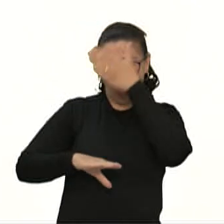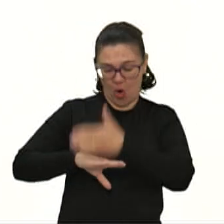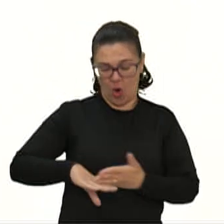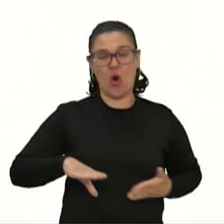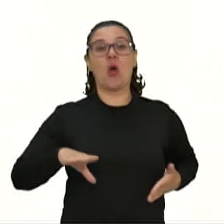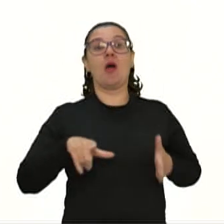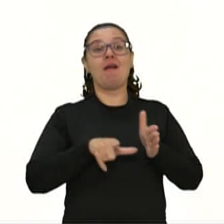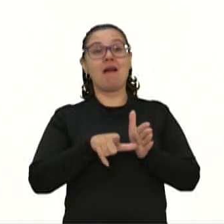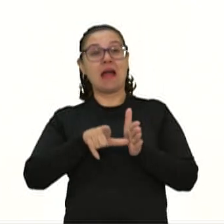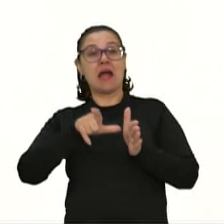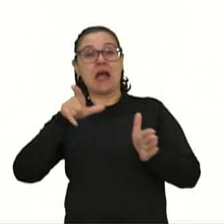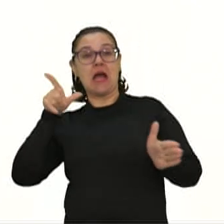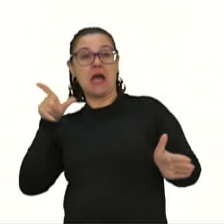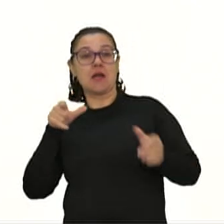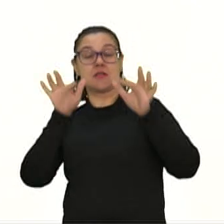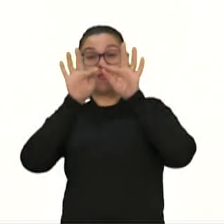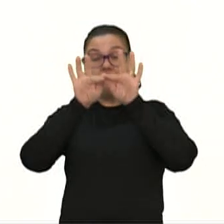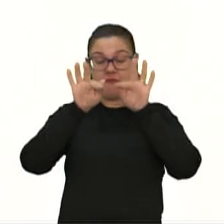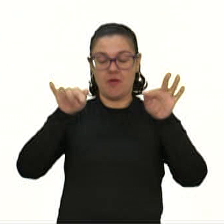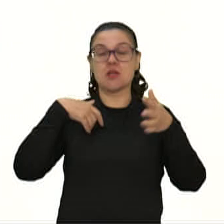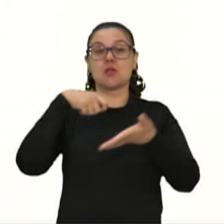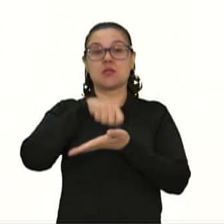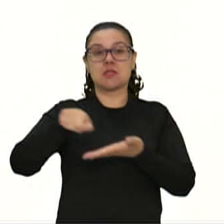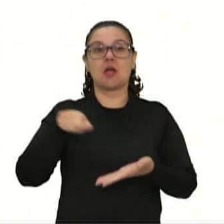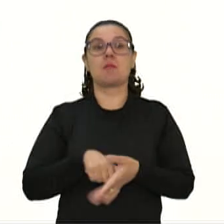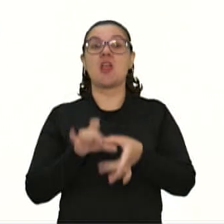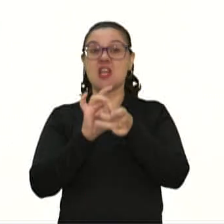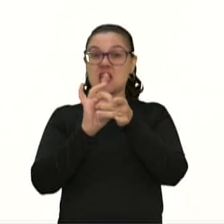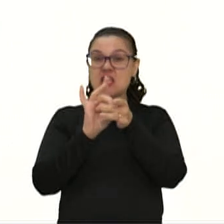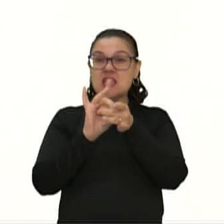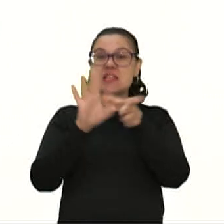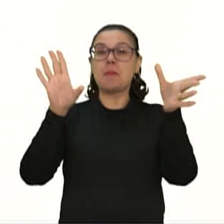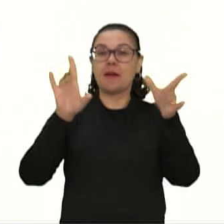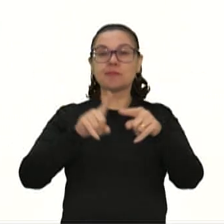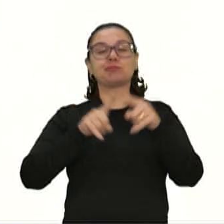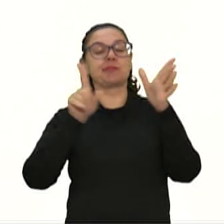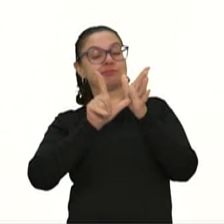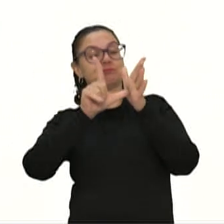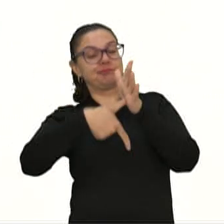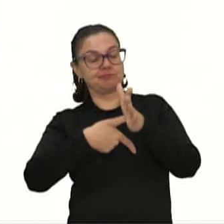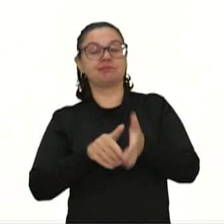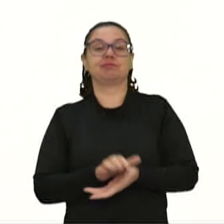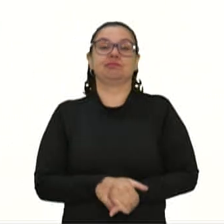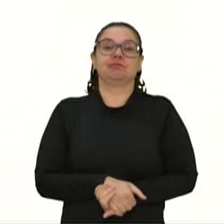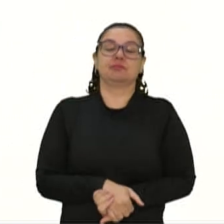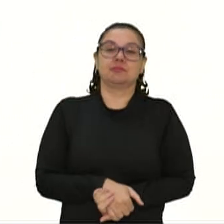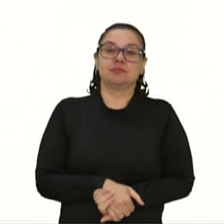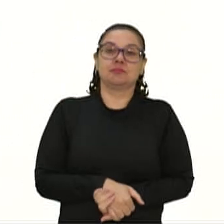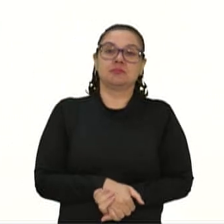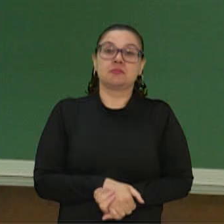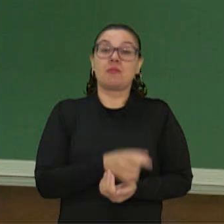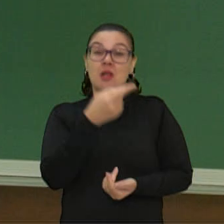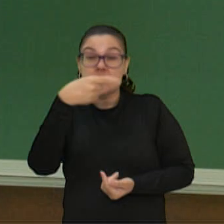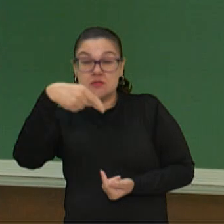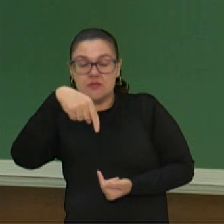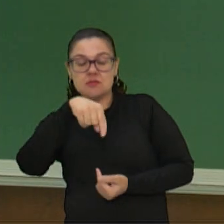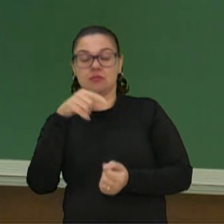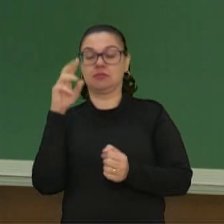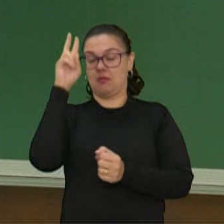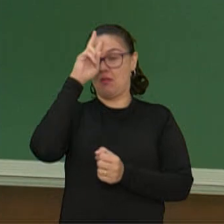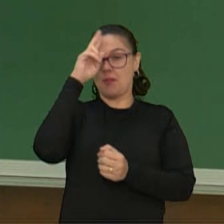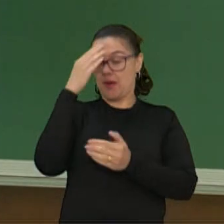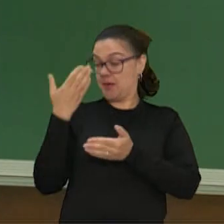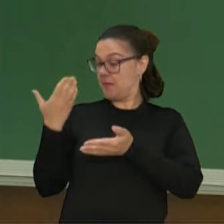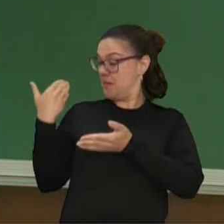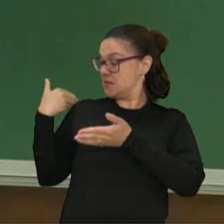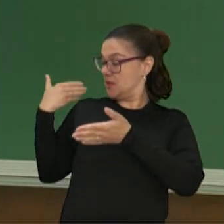cortados antes que tal verso escrevam, liberdade ainda que tarde. Se vocês resgatarem aí da memória